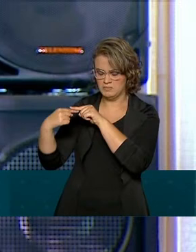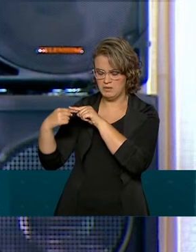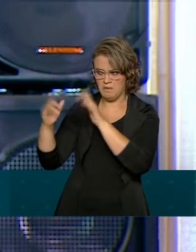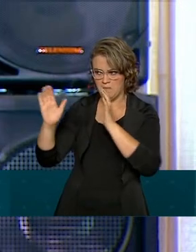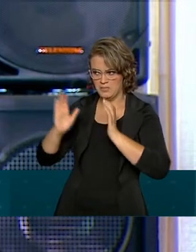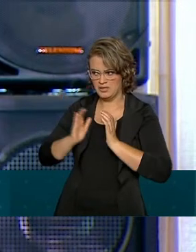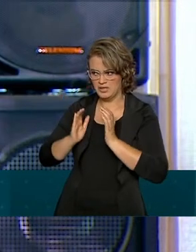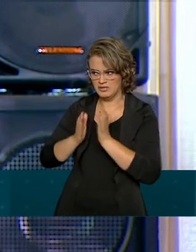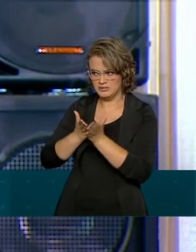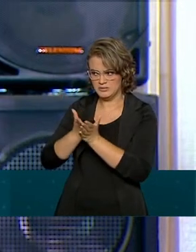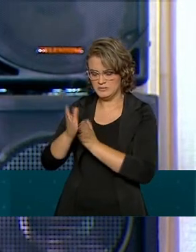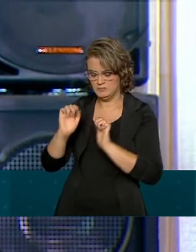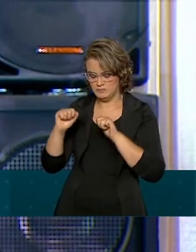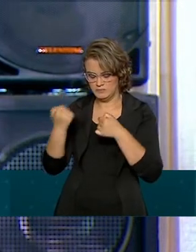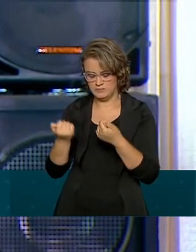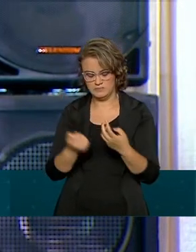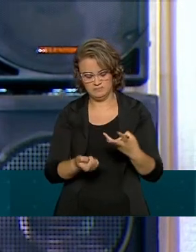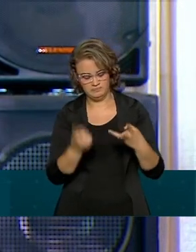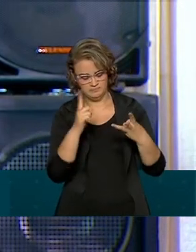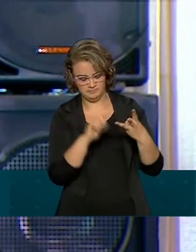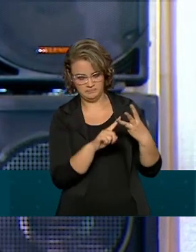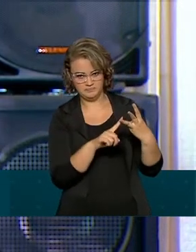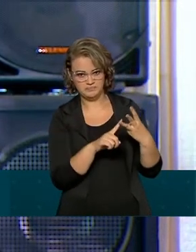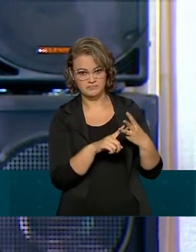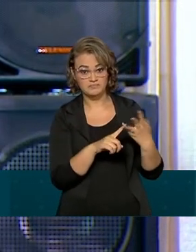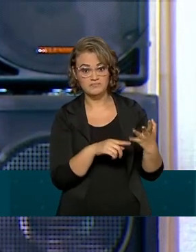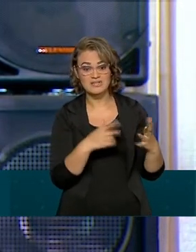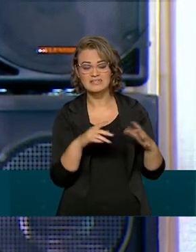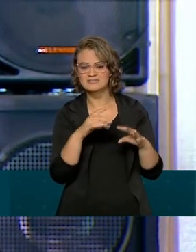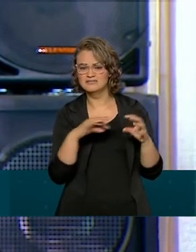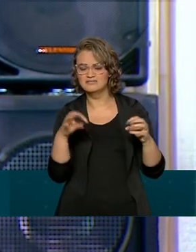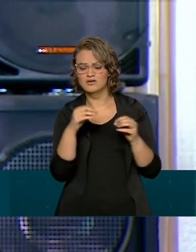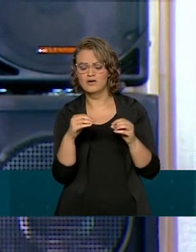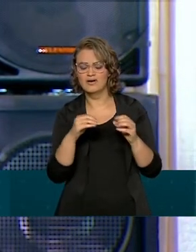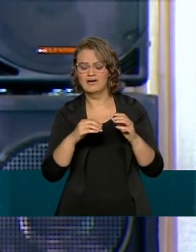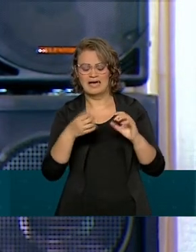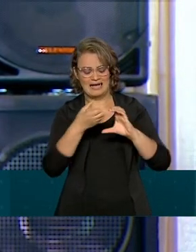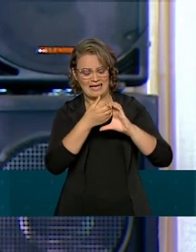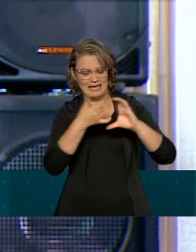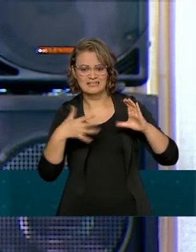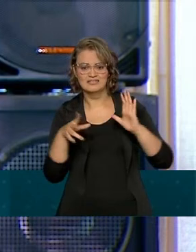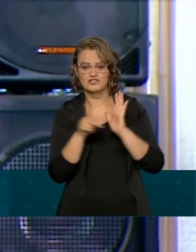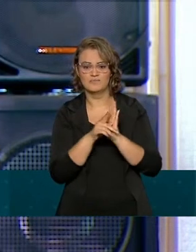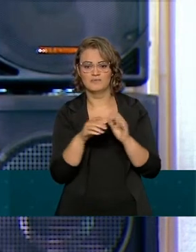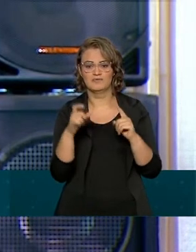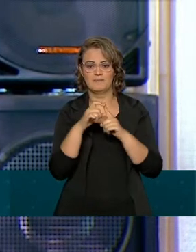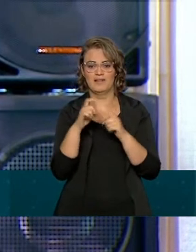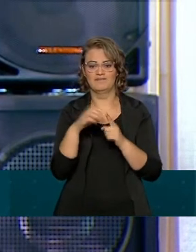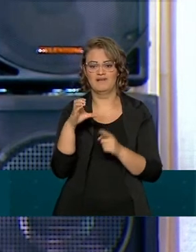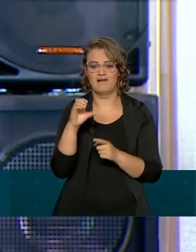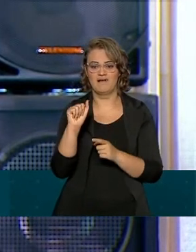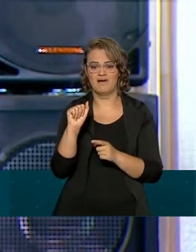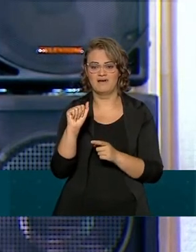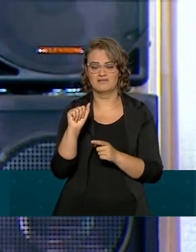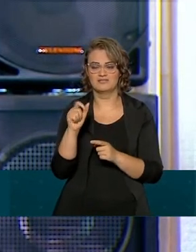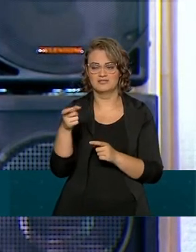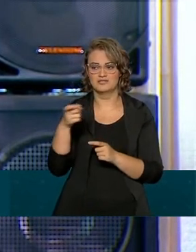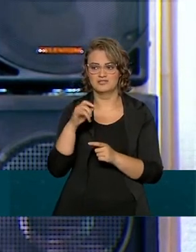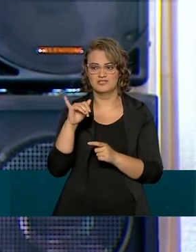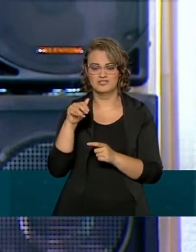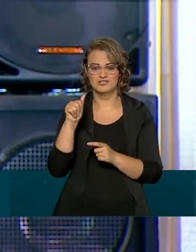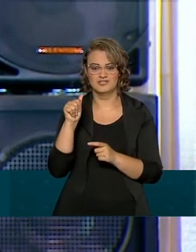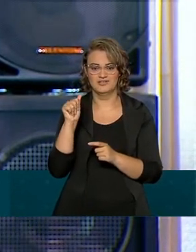empenho ou eficiência é a virtude personificada por Caxias da mereceu também por parte do